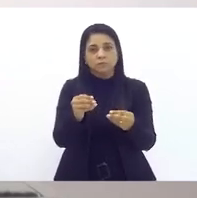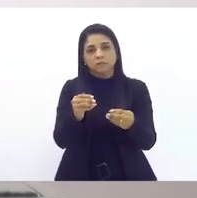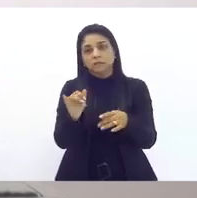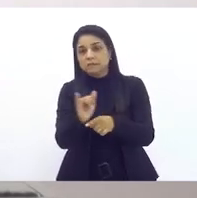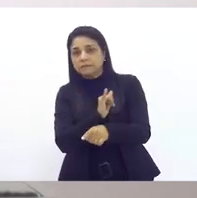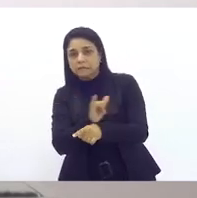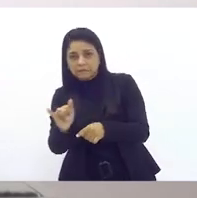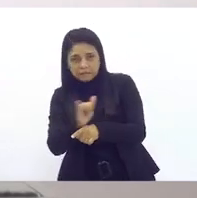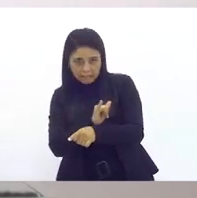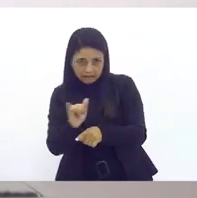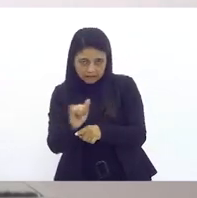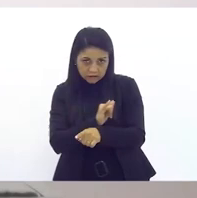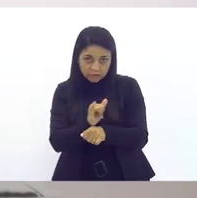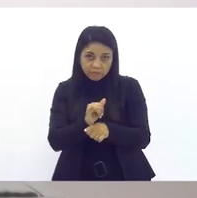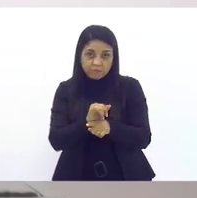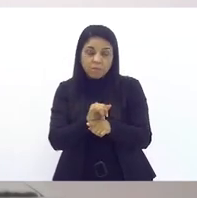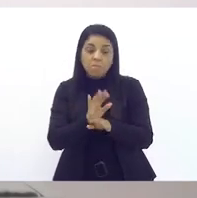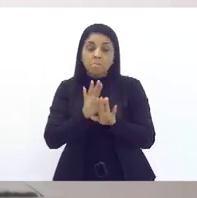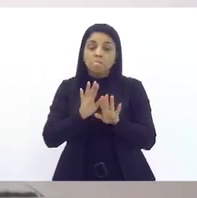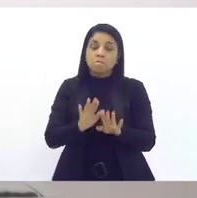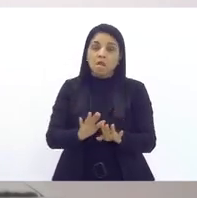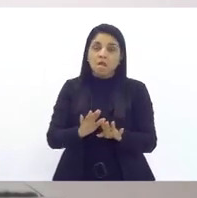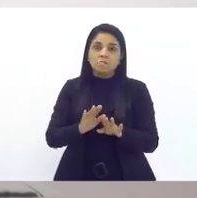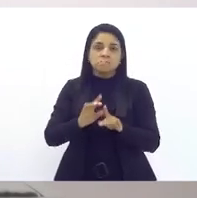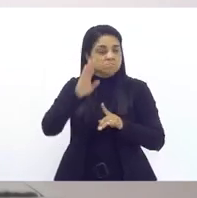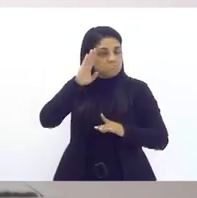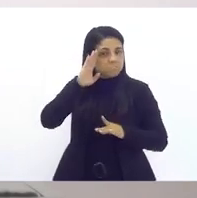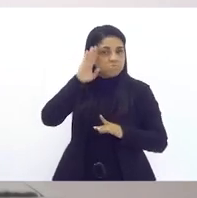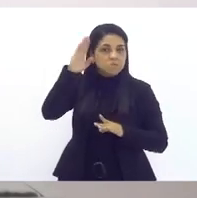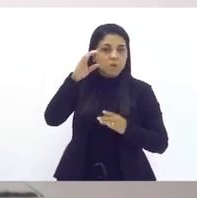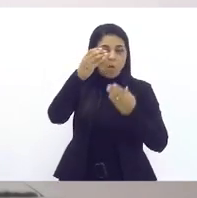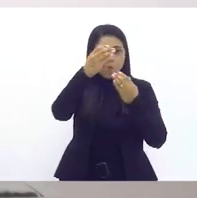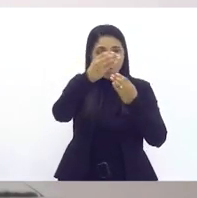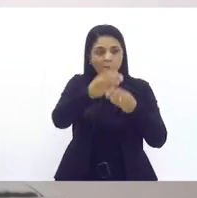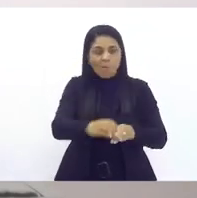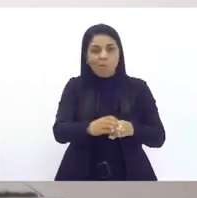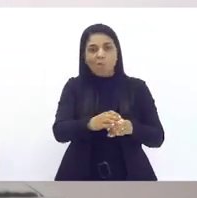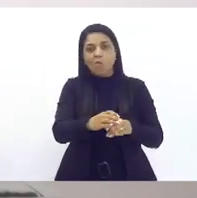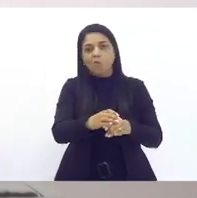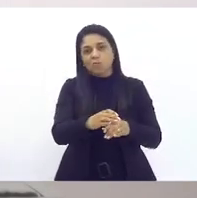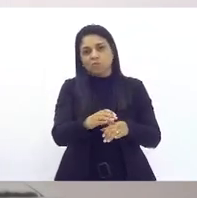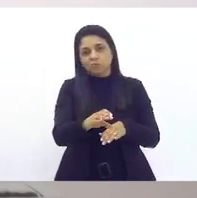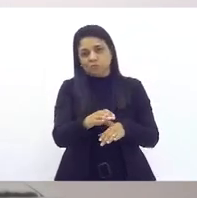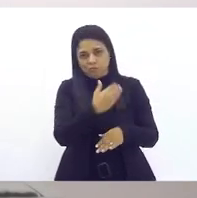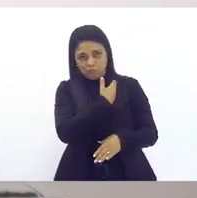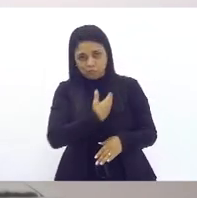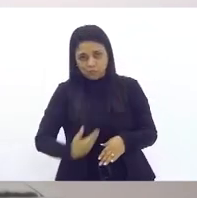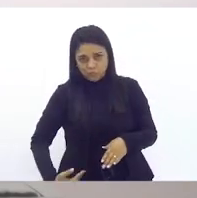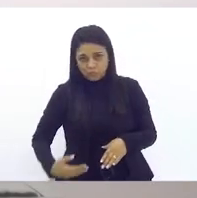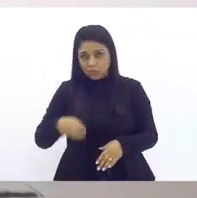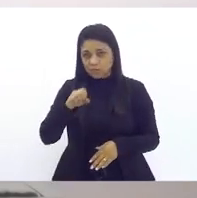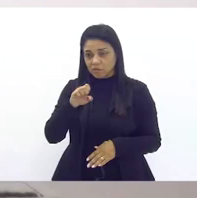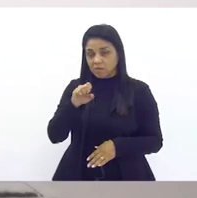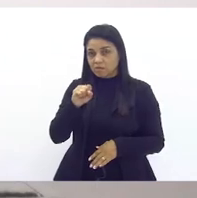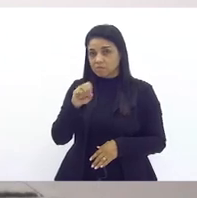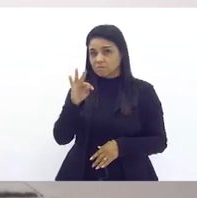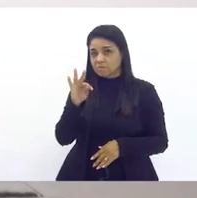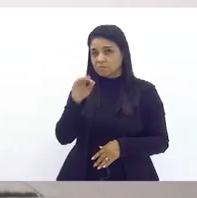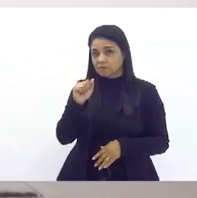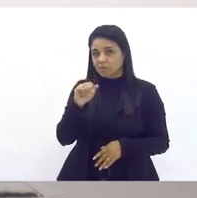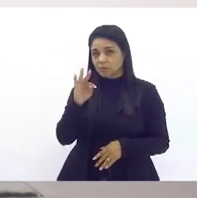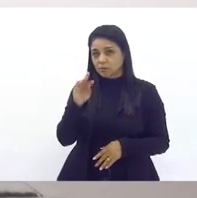jamais deixasse de priorizar o concurso público estatutário. Mas tem, pode ter todas as hipóteses